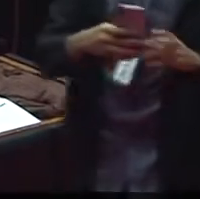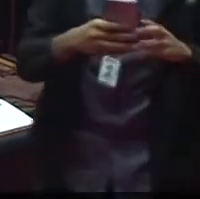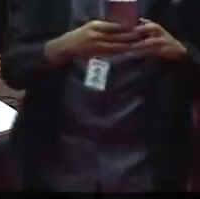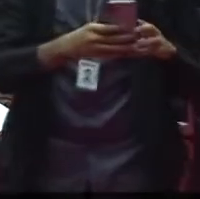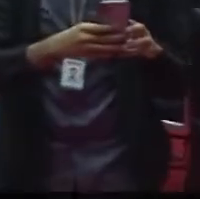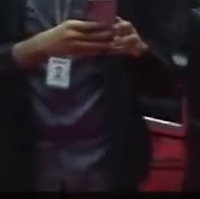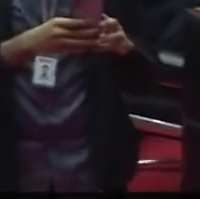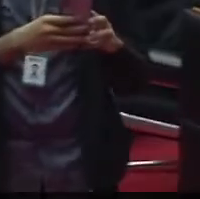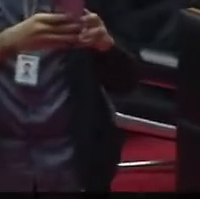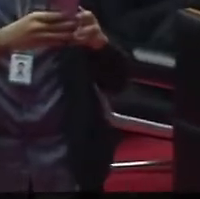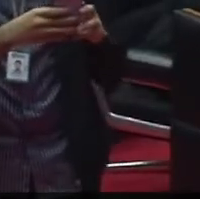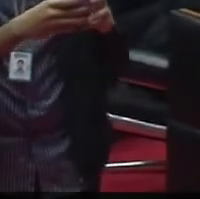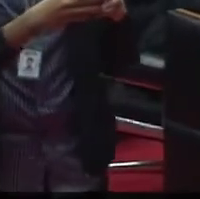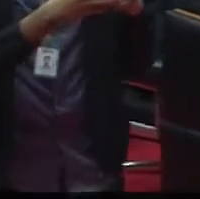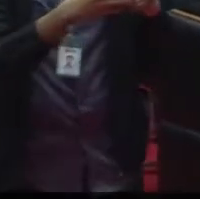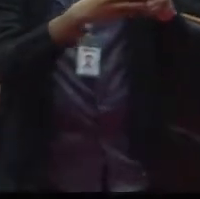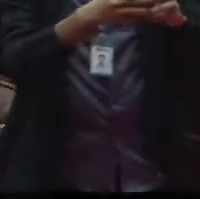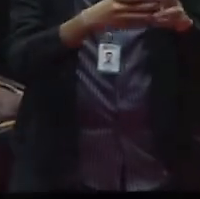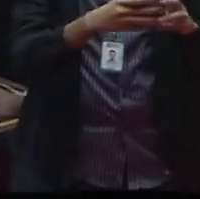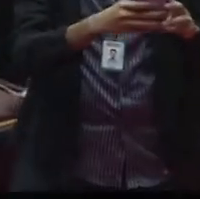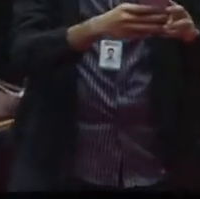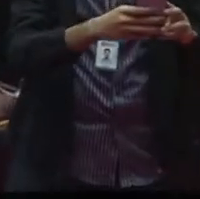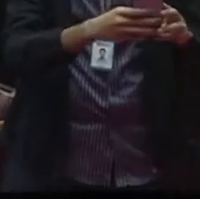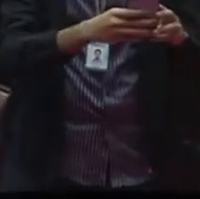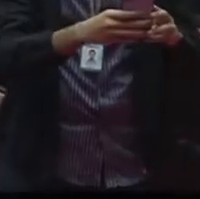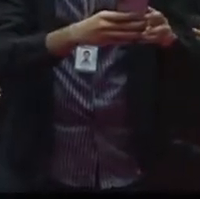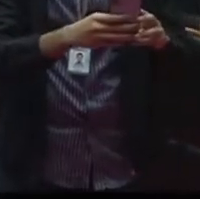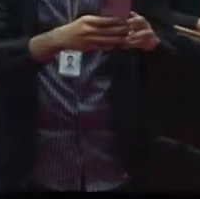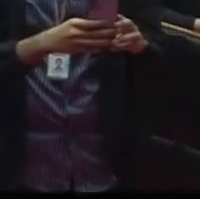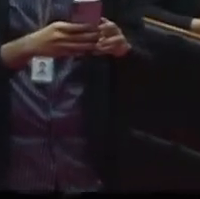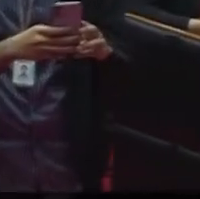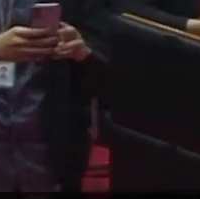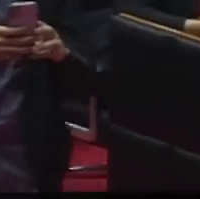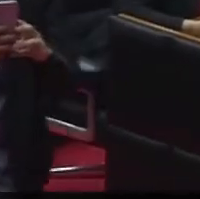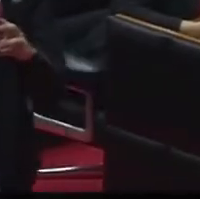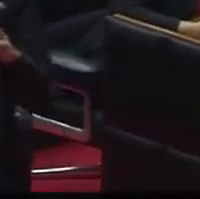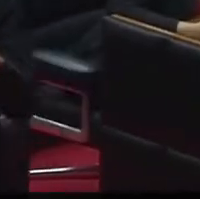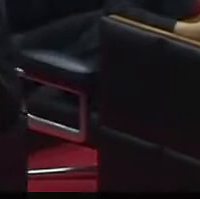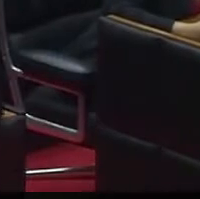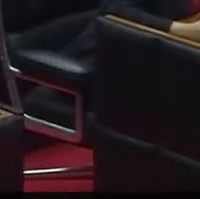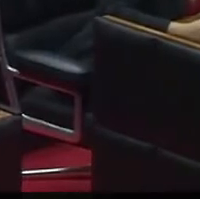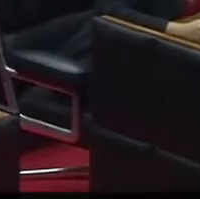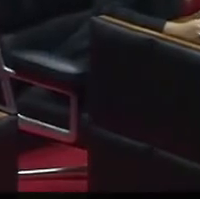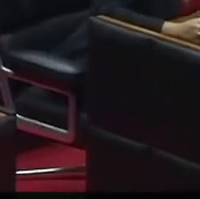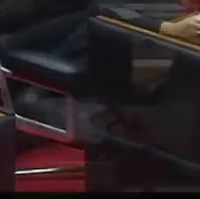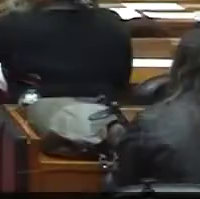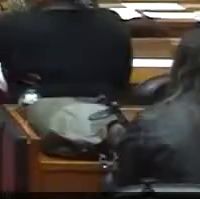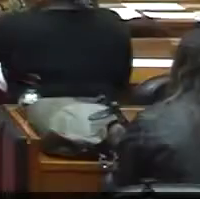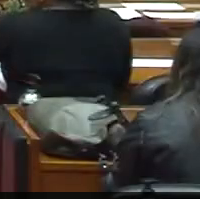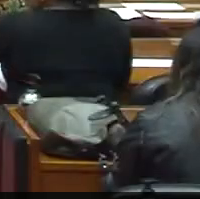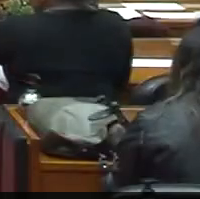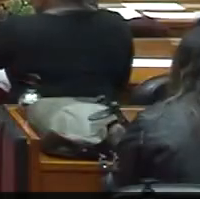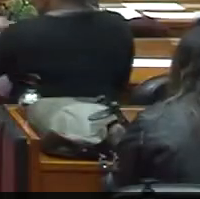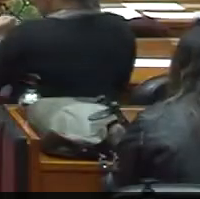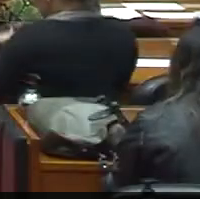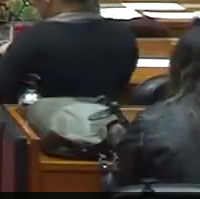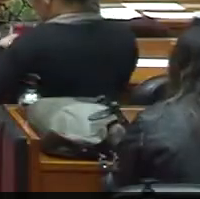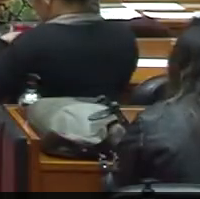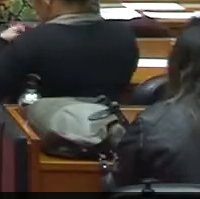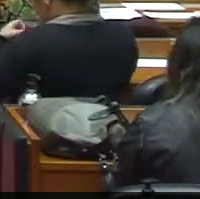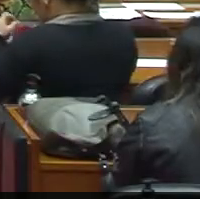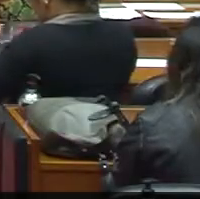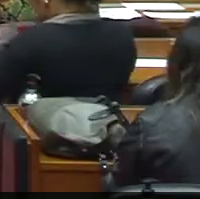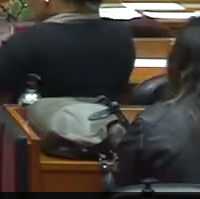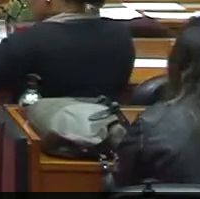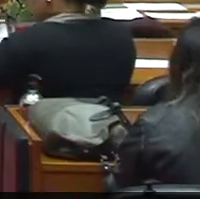Senado tem apenas doze por cento e de representantes são mulheres